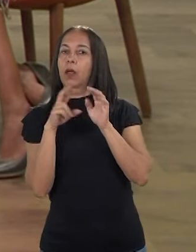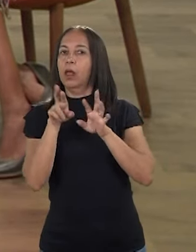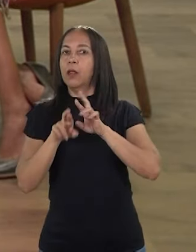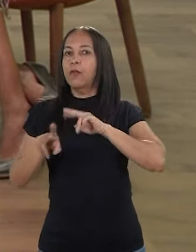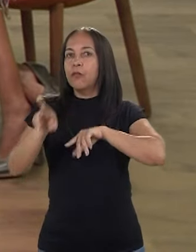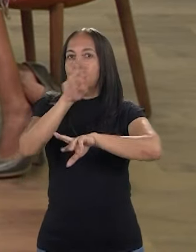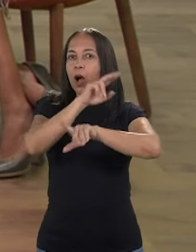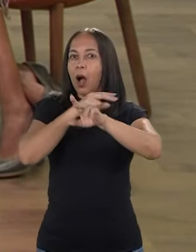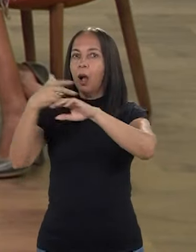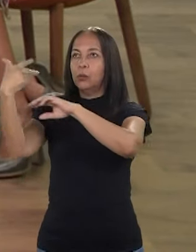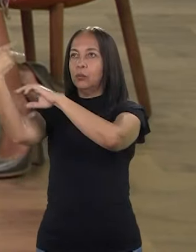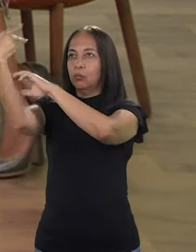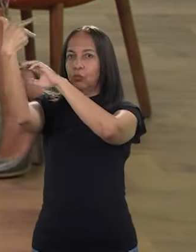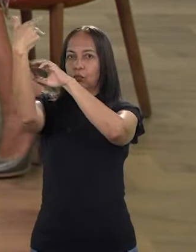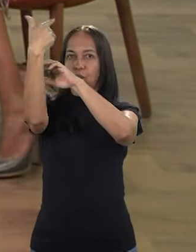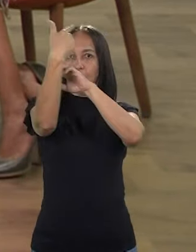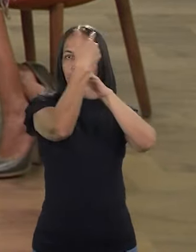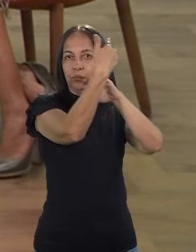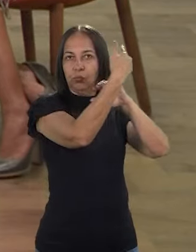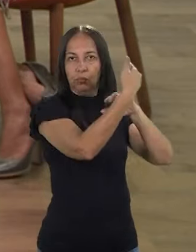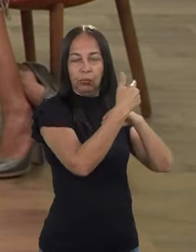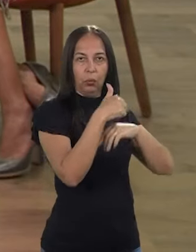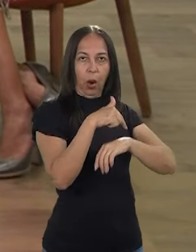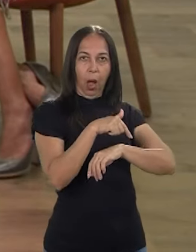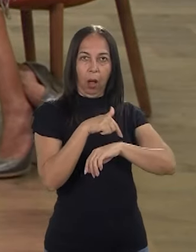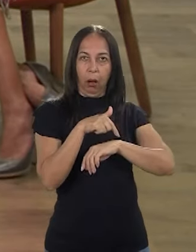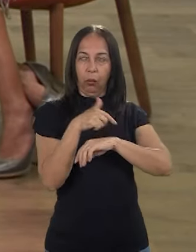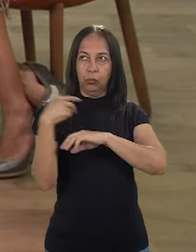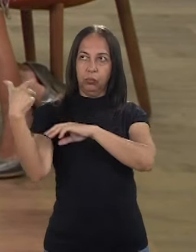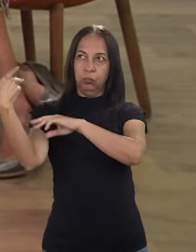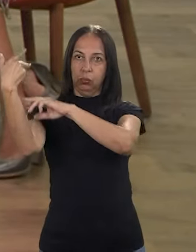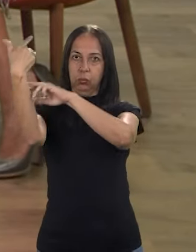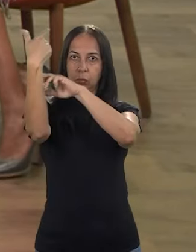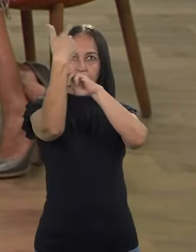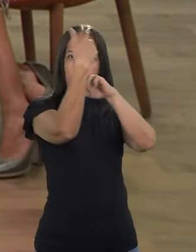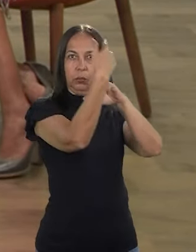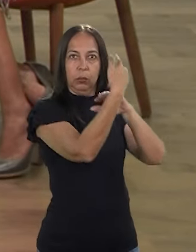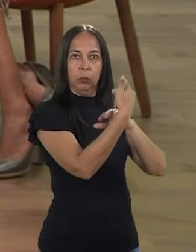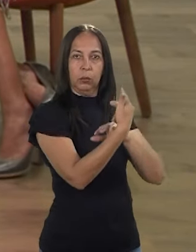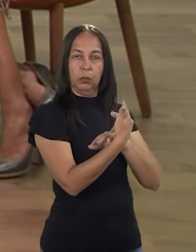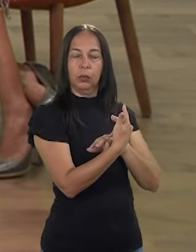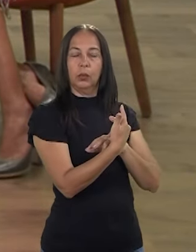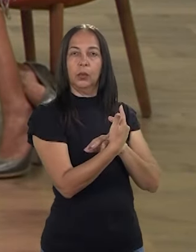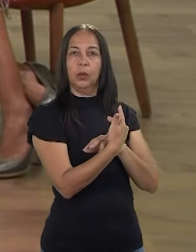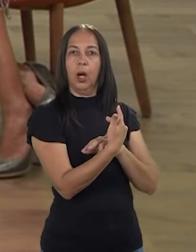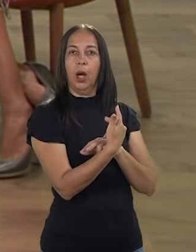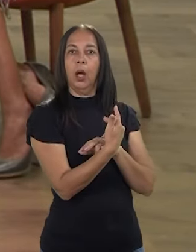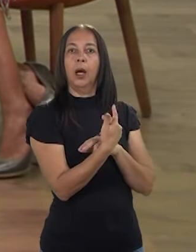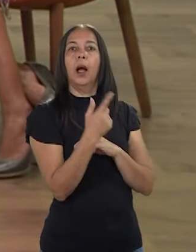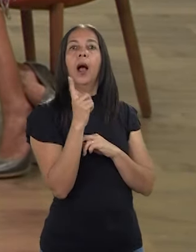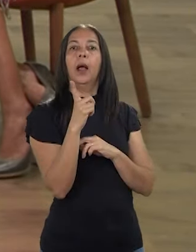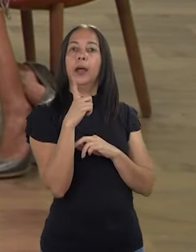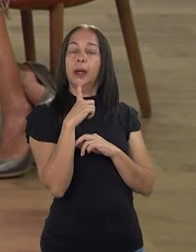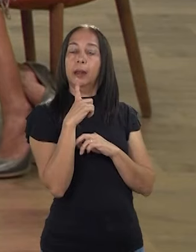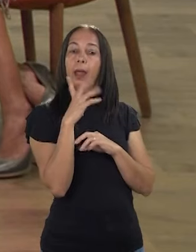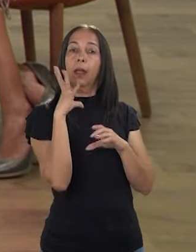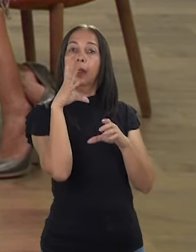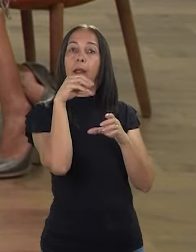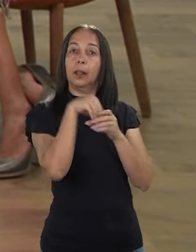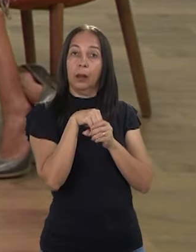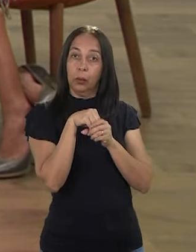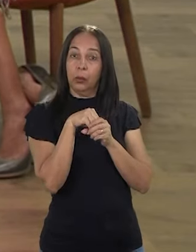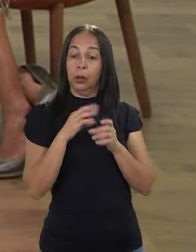relógios com propagandas foram colocados foram disponibilizados partes para ser tido eh a tecnologia